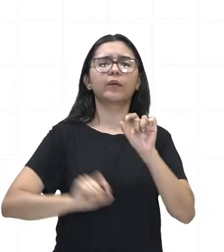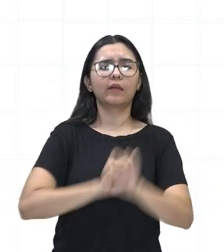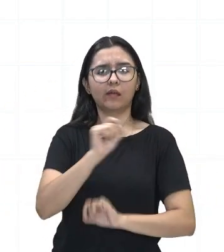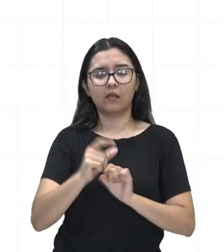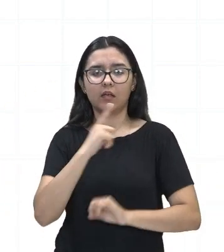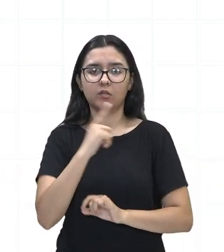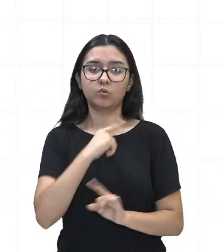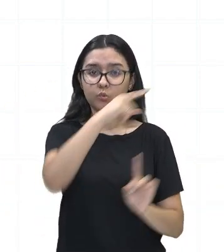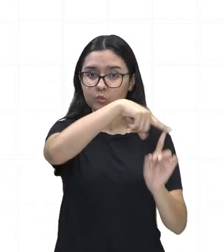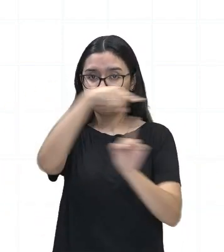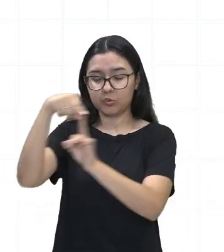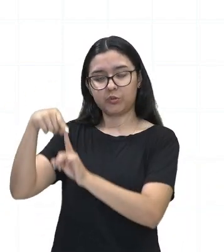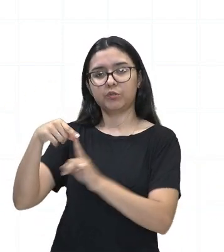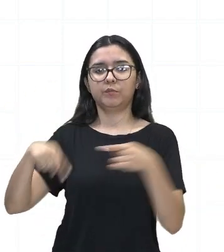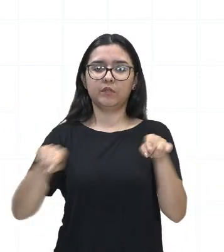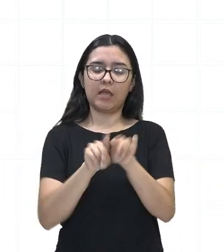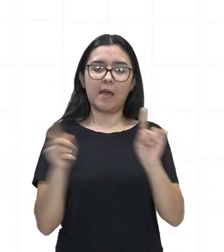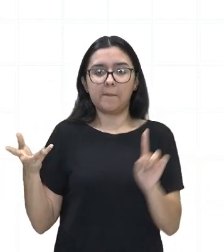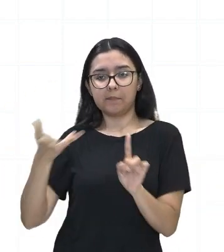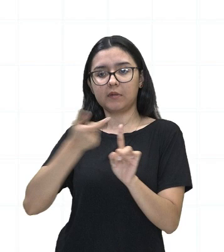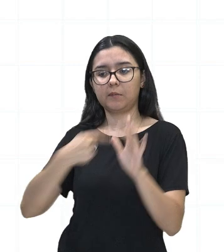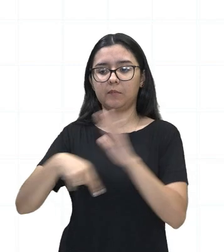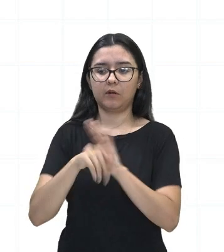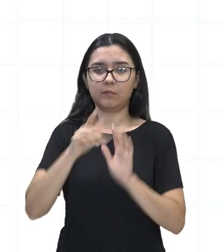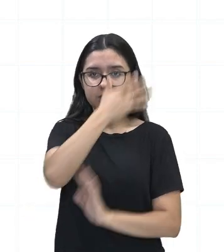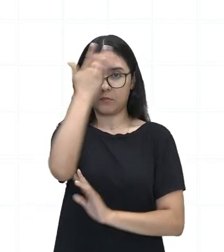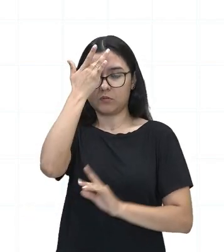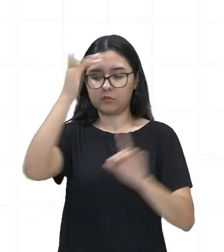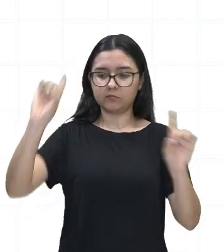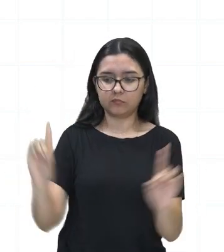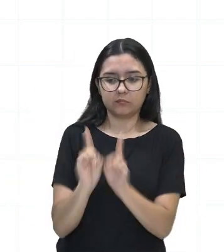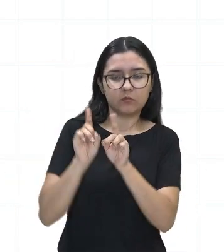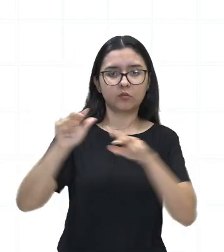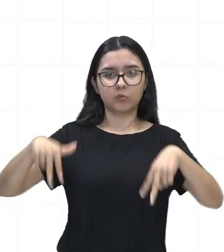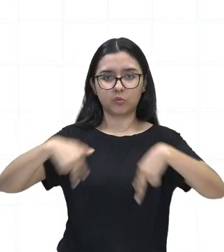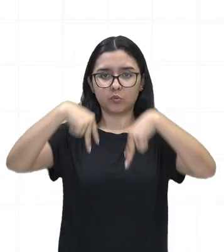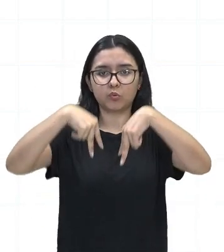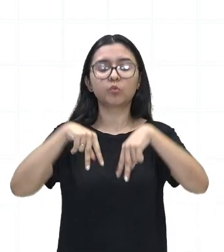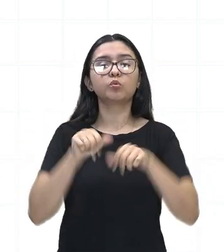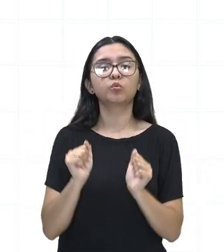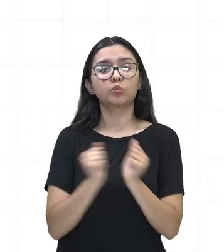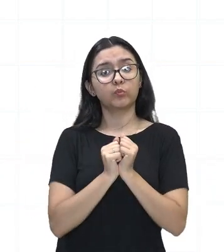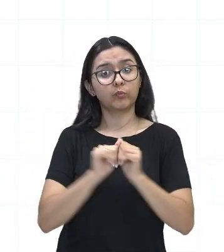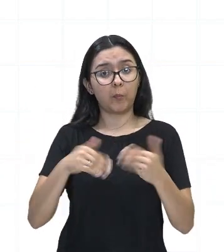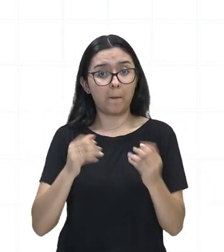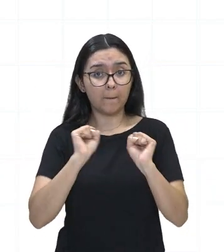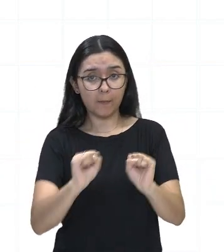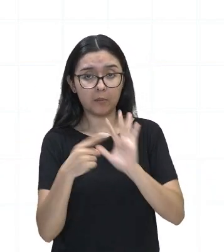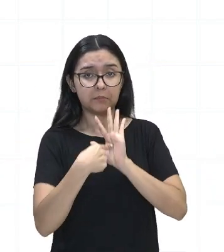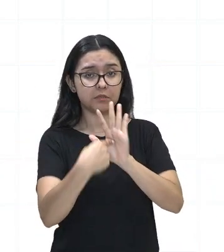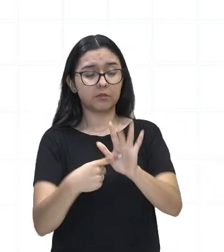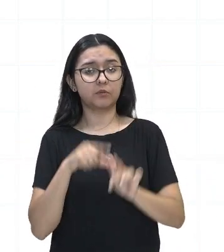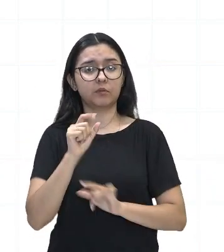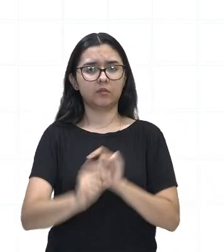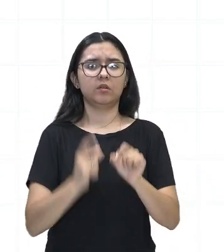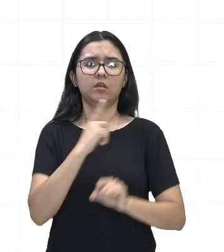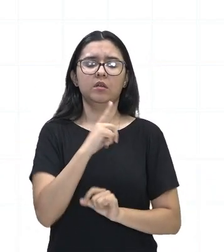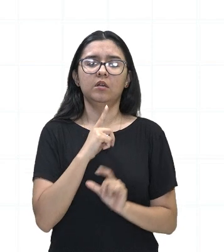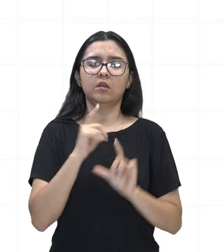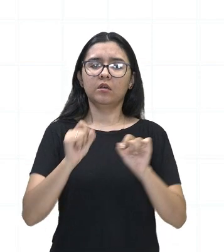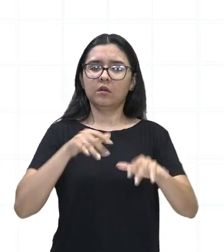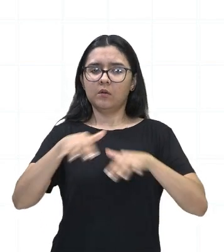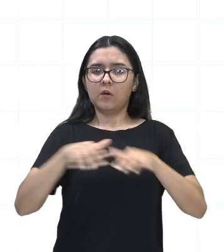do nível de habilidade dos dançarinos. E aí elas podem ser apresentadas em